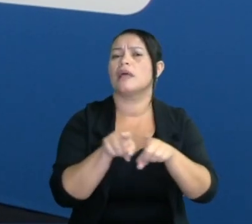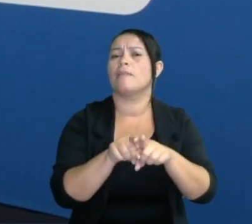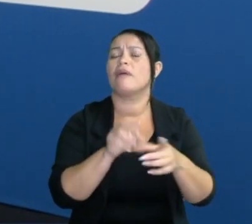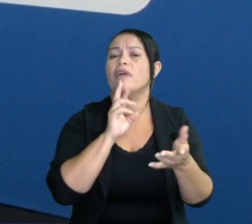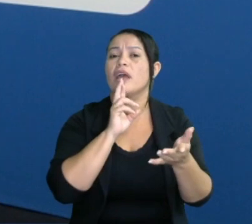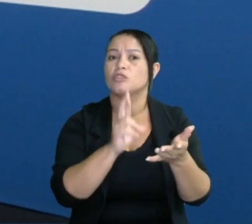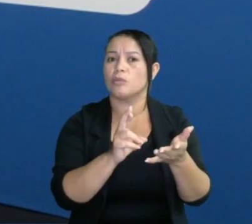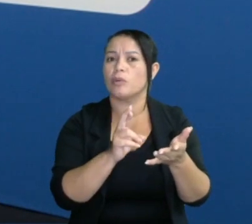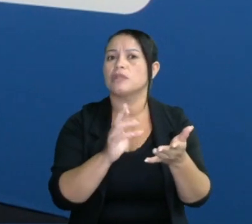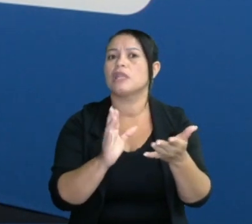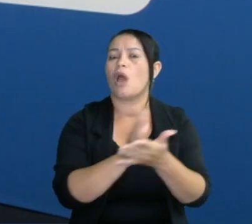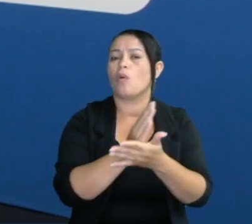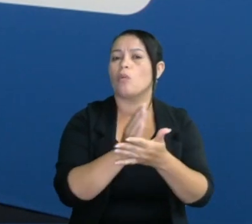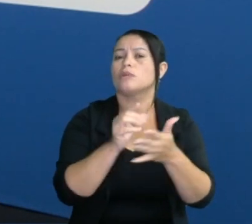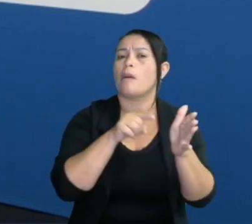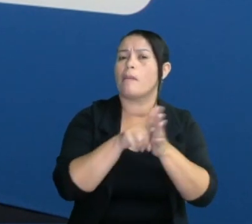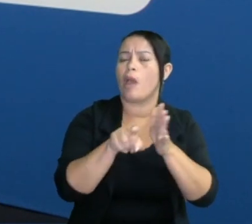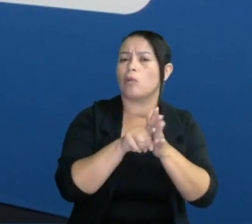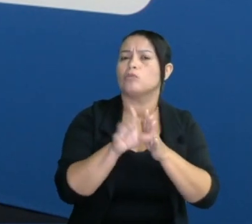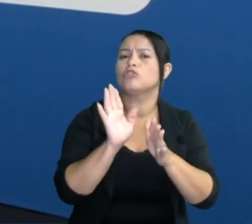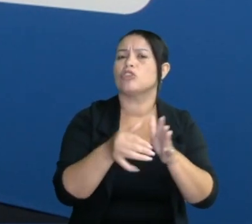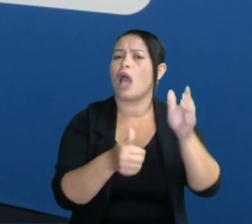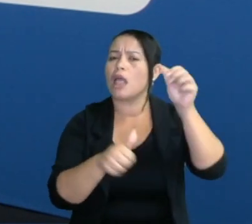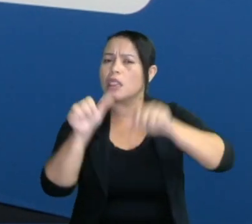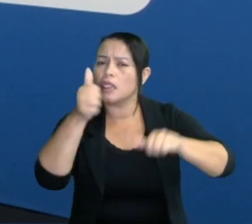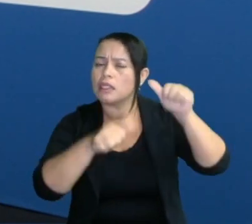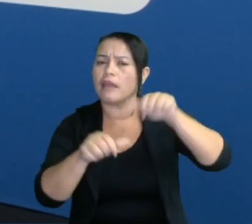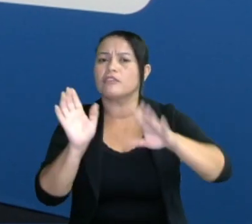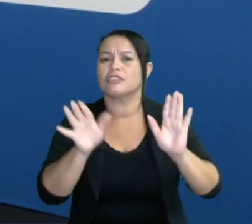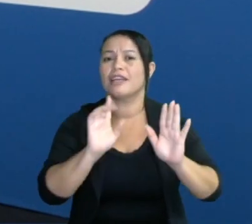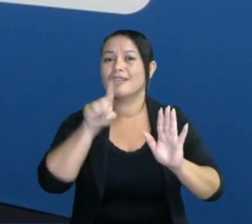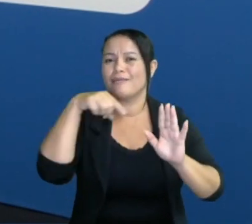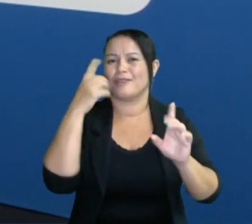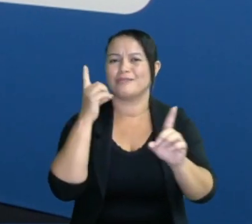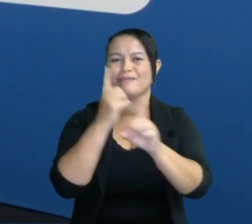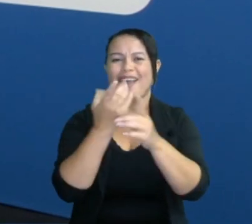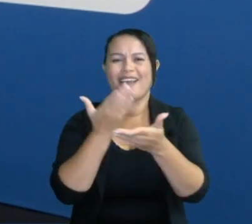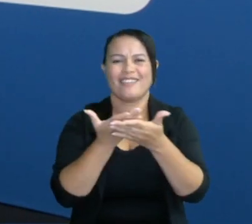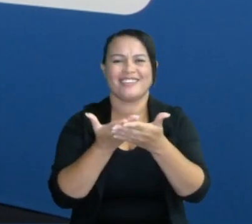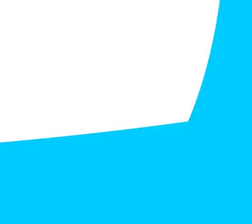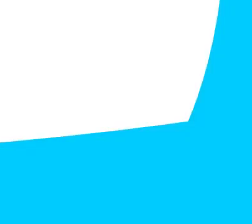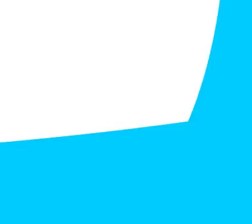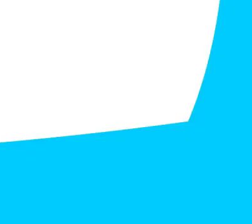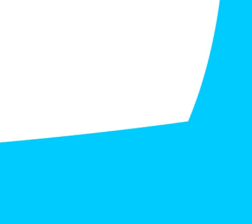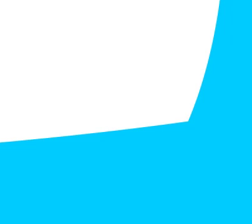às questões elaboradas na nossa aula e até a próxima aula.